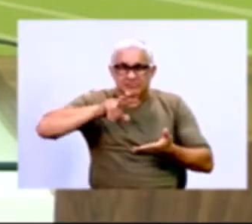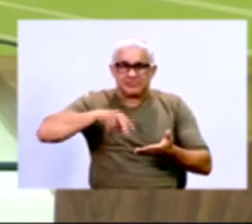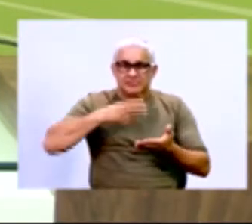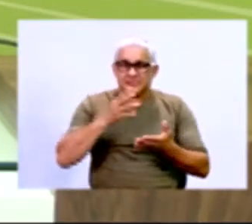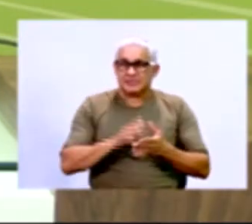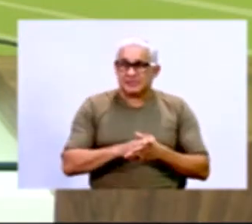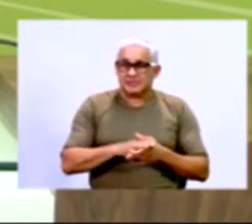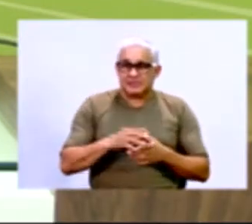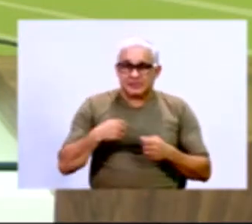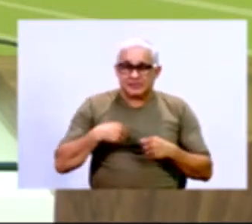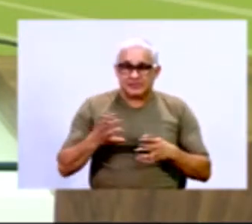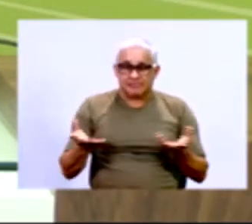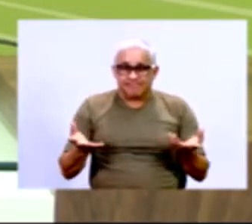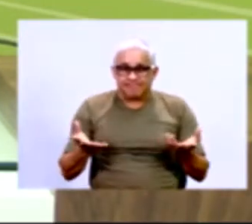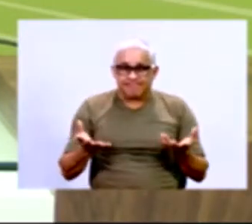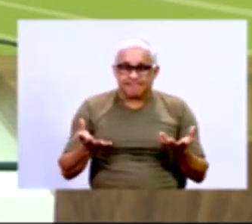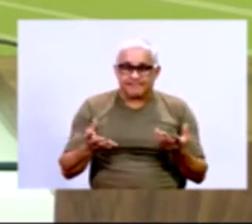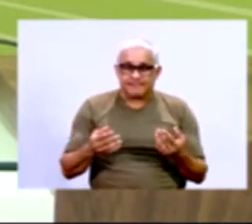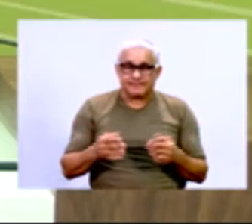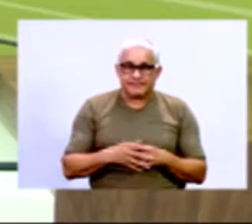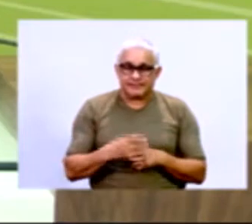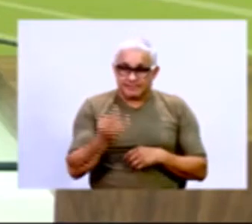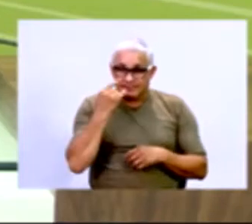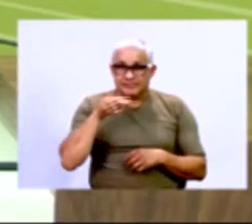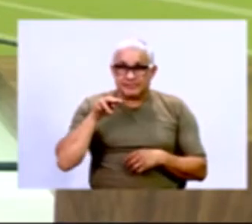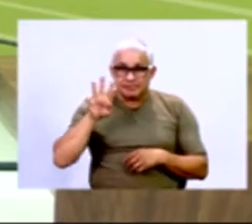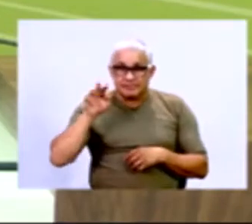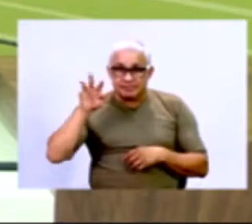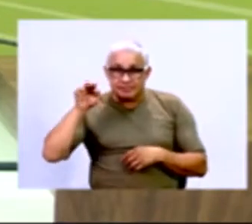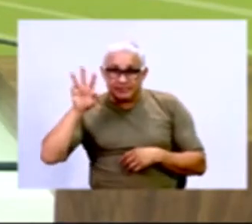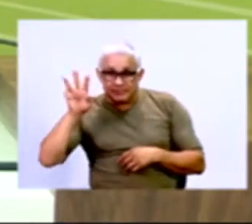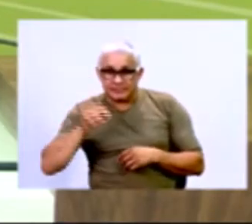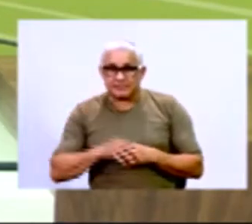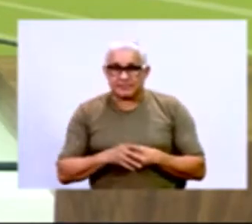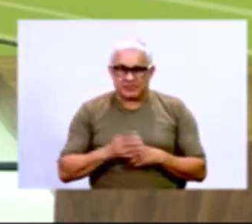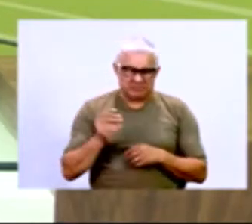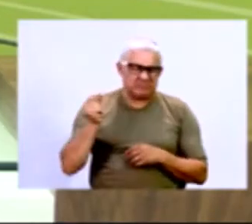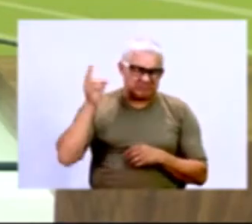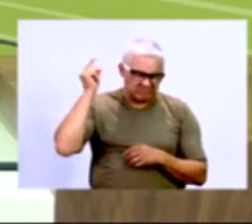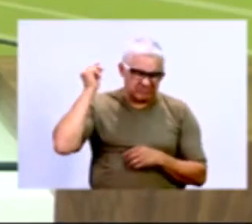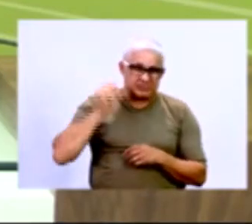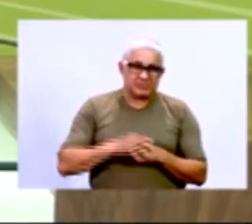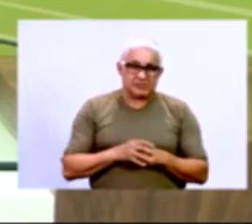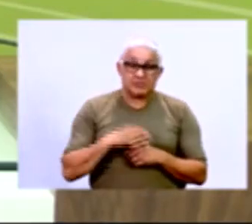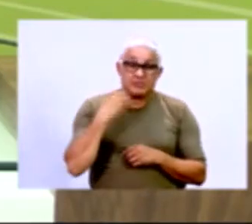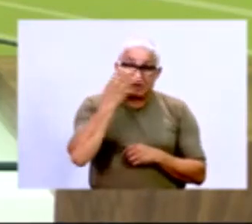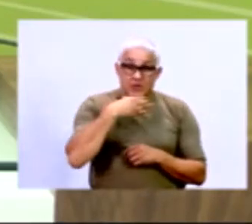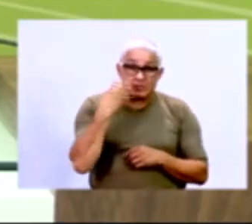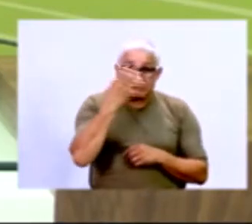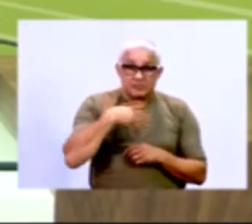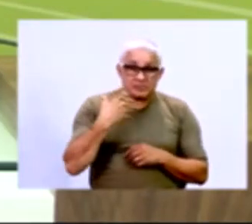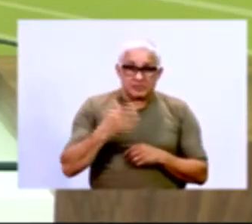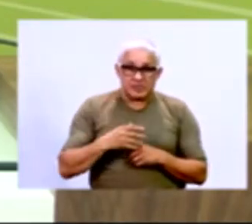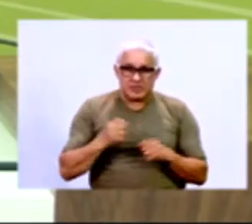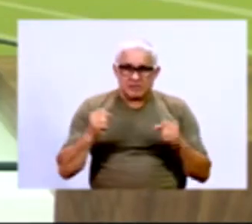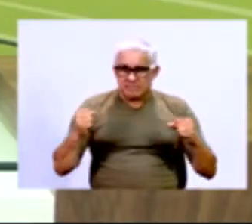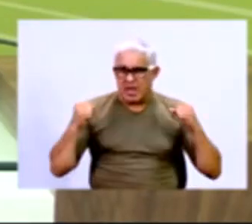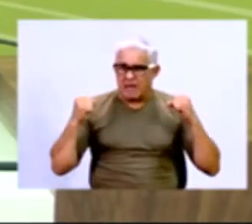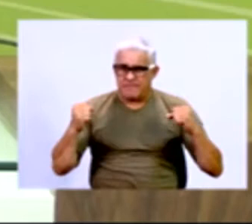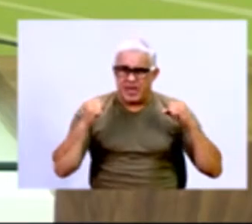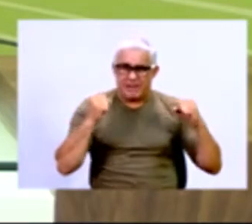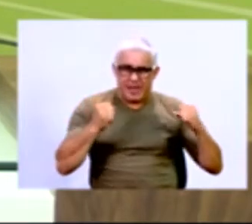justamente uma das coisas que mais chamava a atenção naquele site, à época, né, que faz bastante tempo, era o quê? Uma música de fundo agitada,